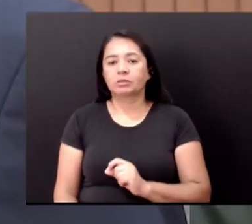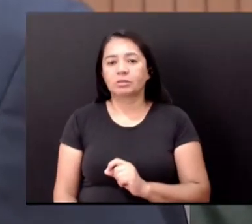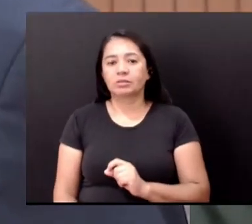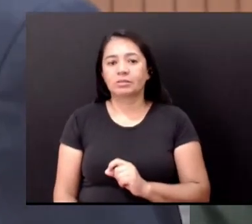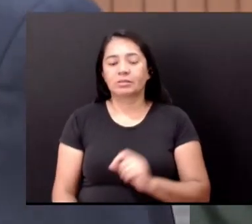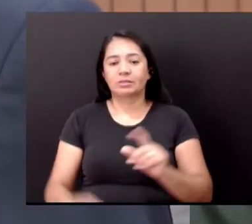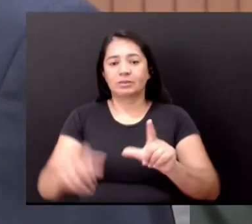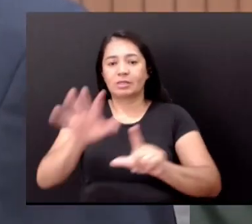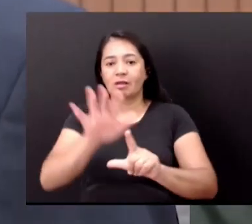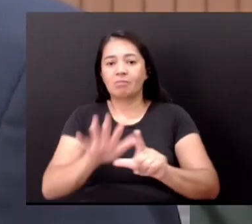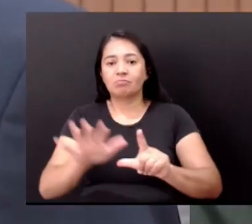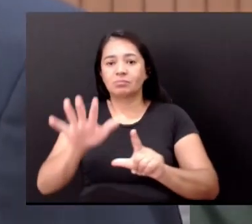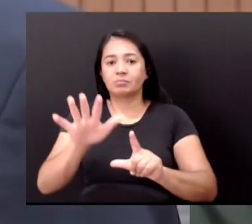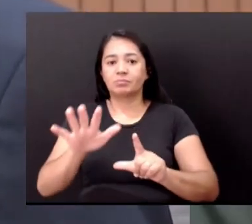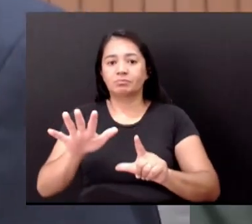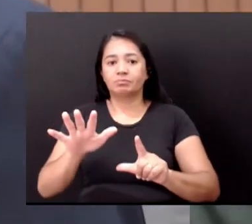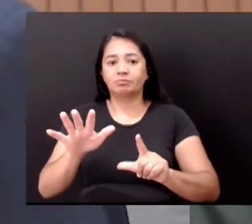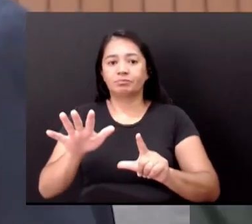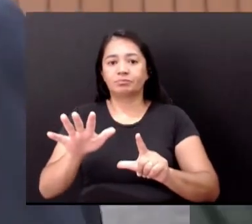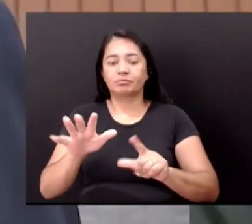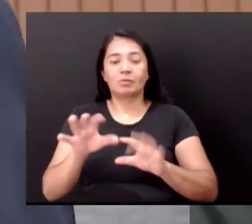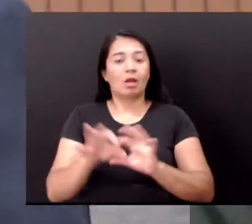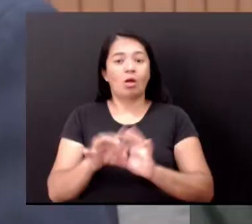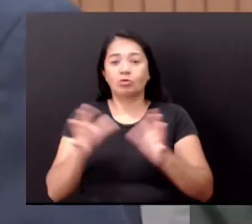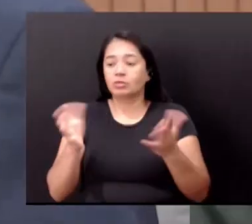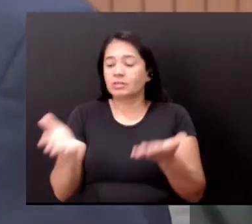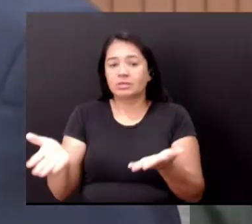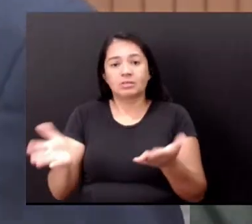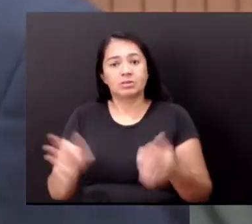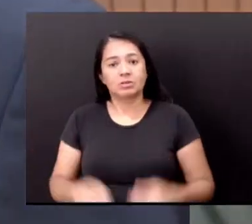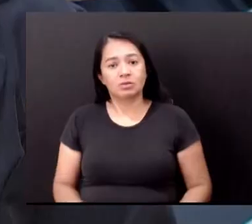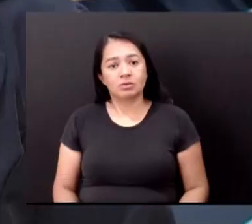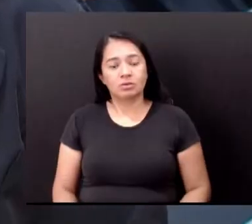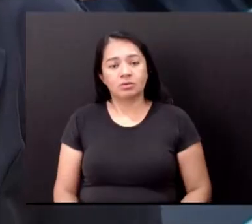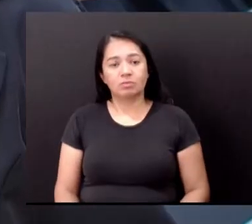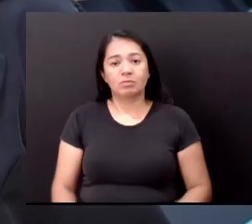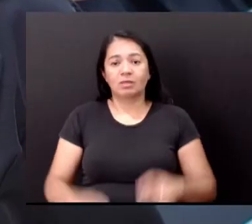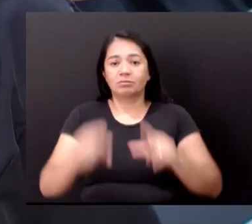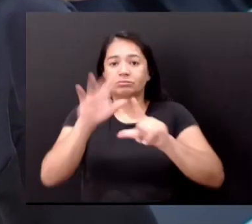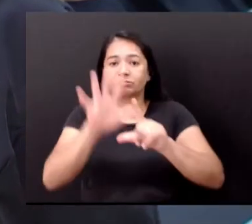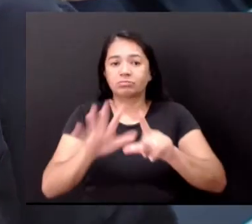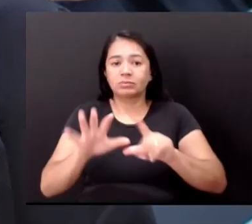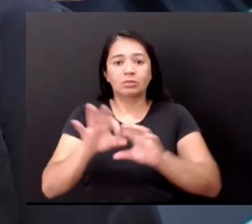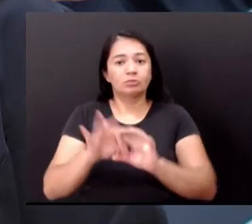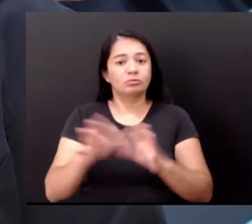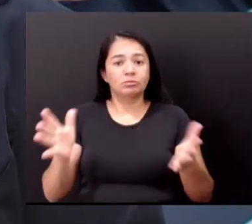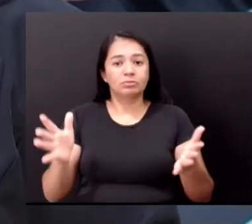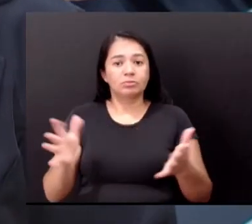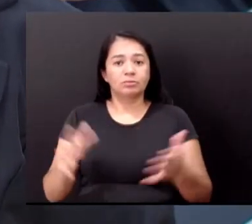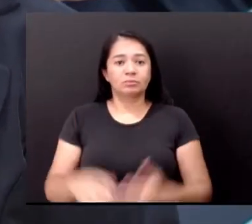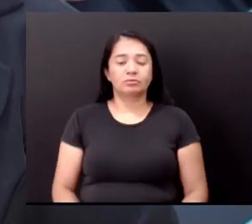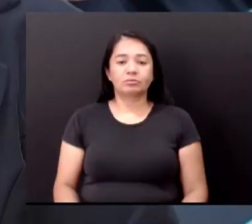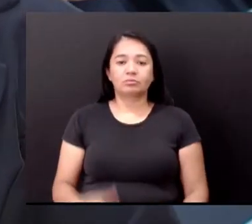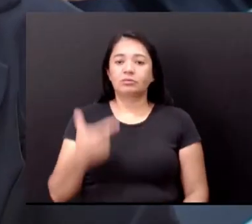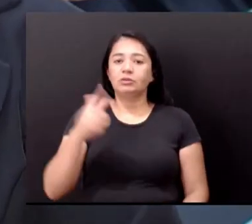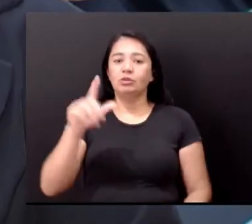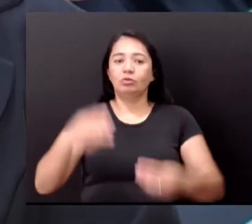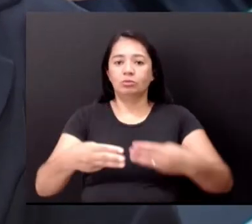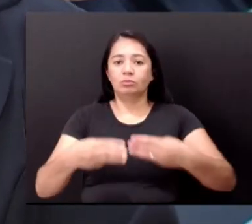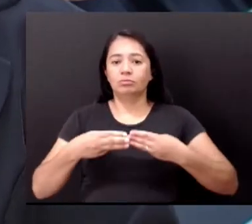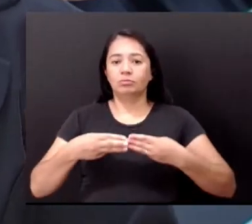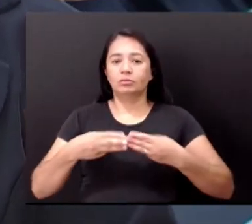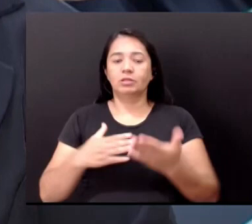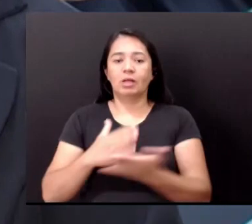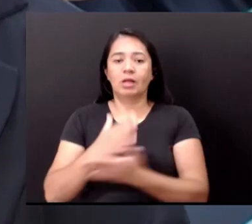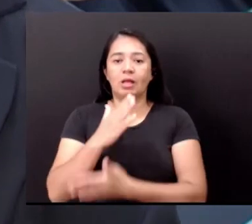plataformas permitem um caso desse. As plataformas permitem. Outra moção aprovada é de autoria do